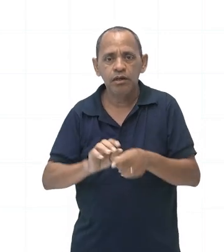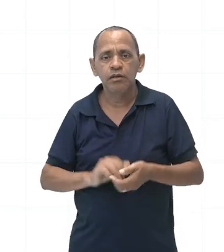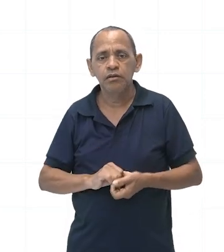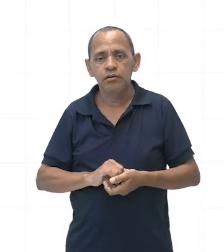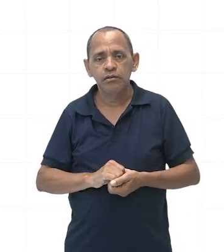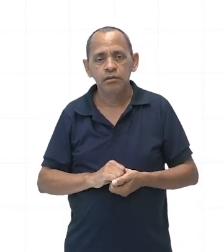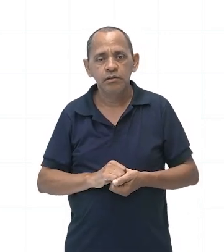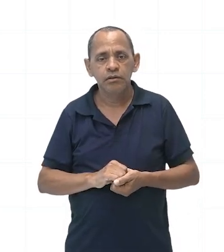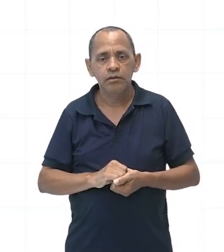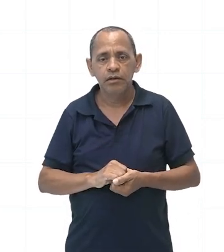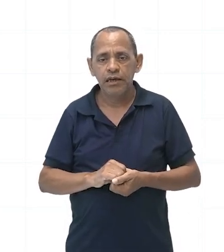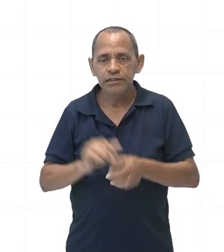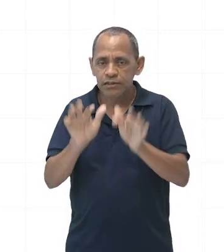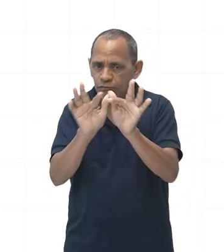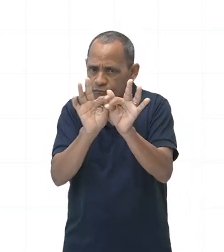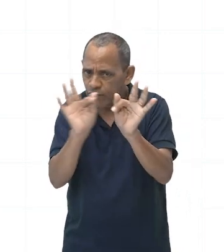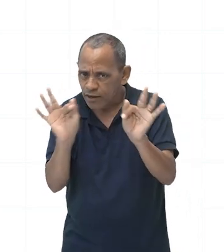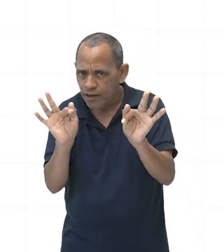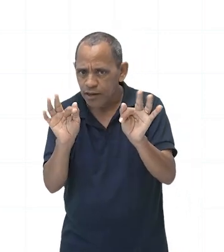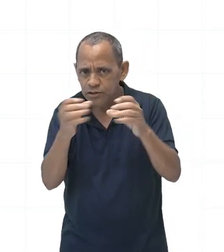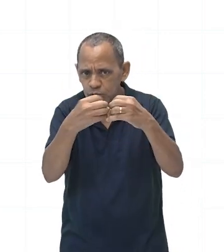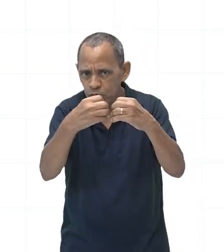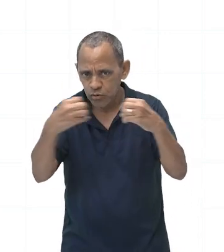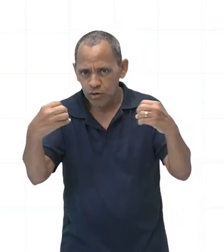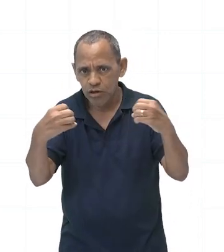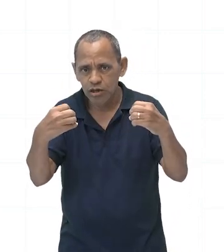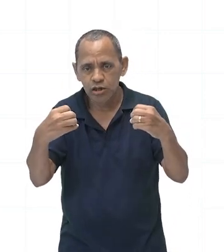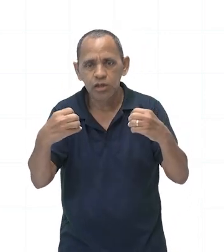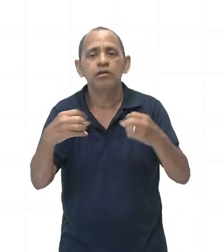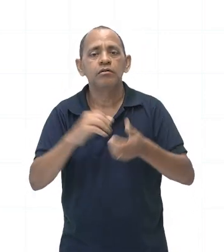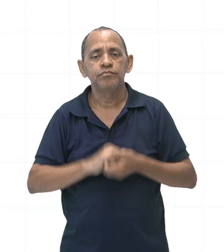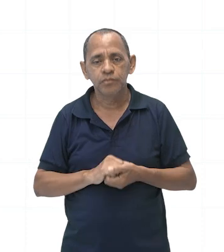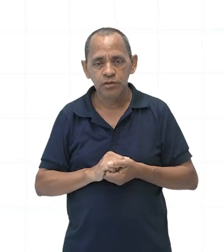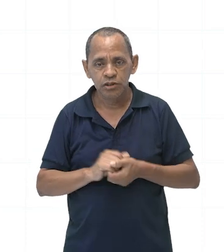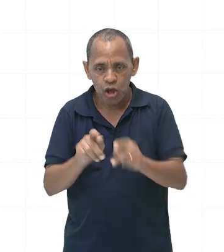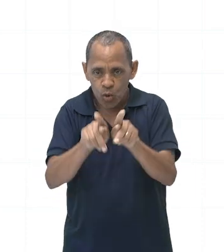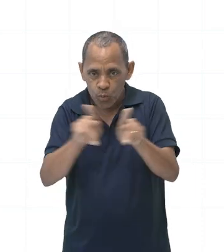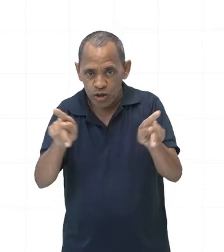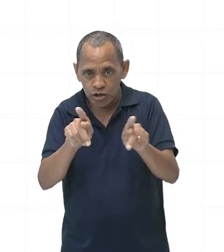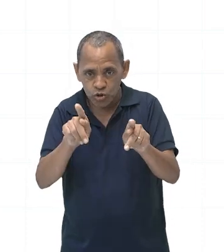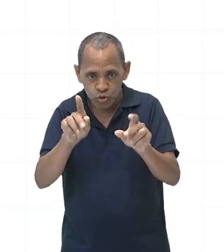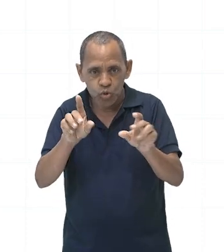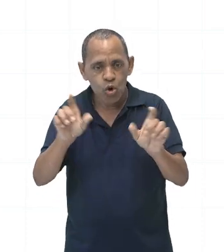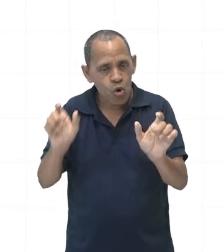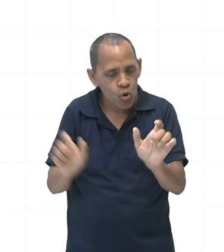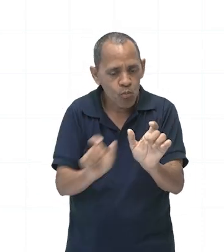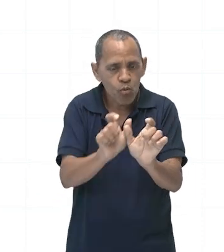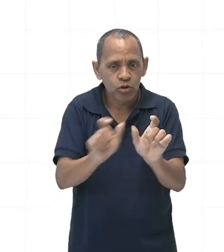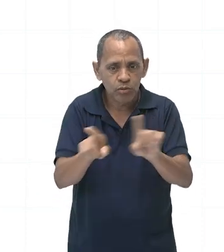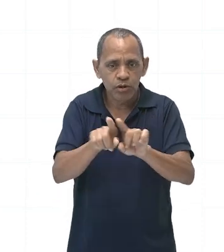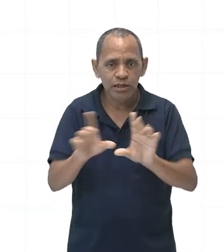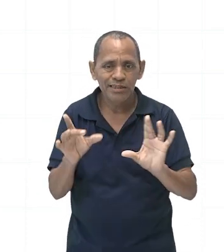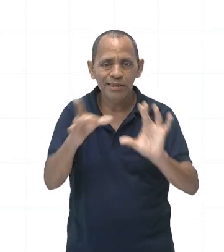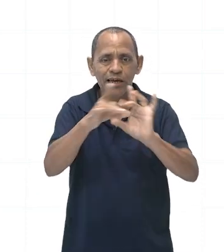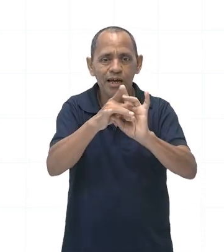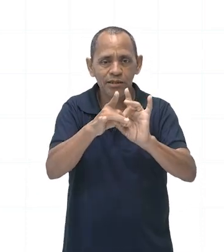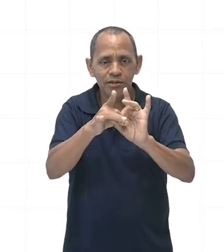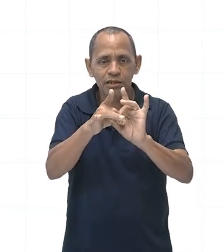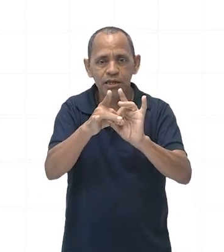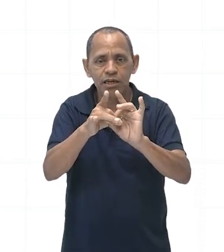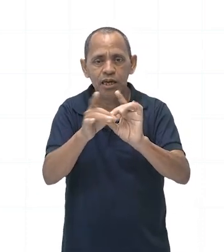esse enunciado, esse período, e ele é um período composto, perfeito? Como nós temos visto. E eles são ligados pelo que nós chamamos